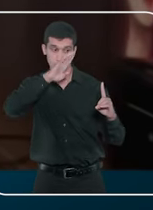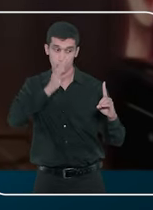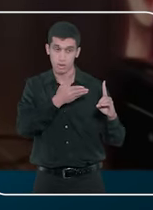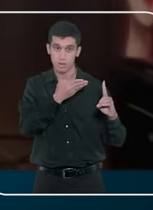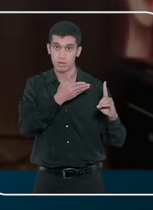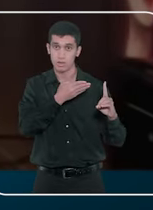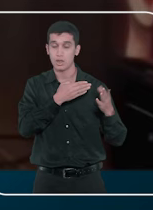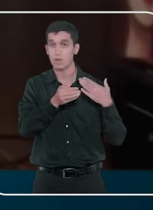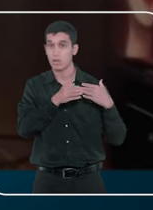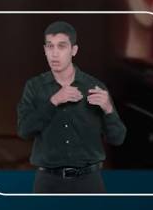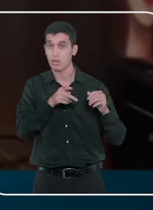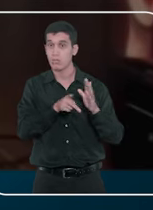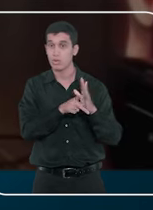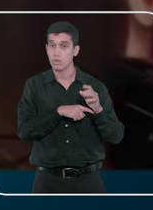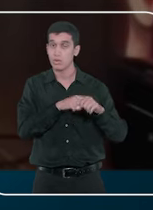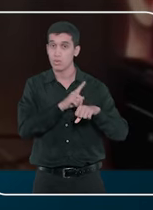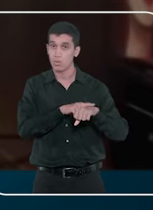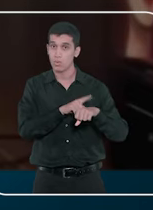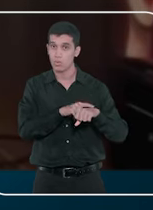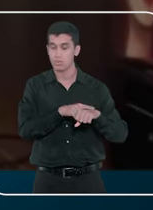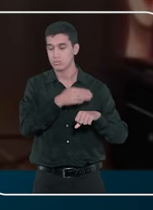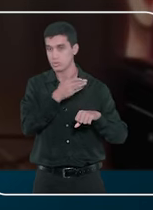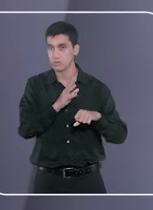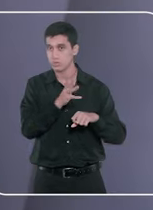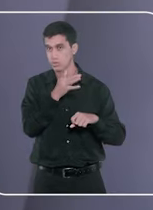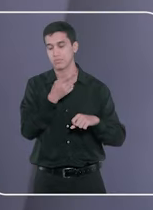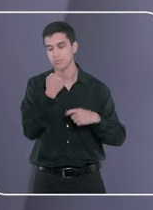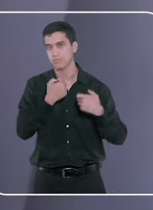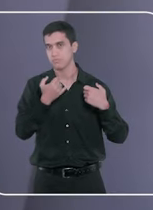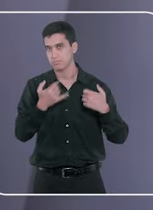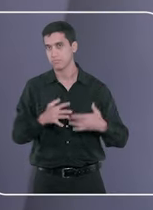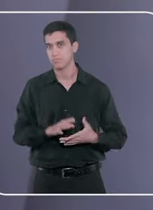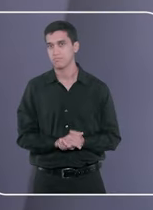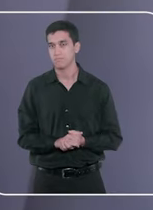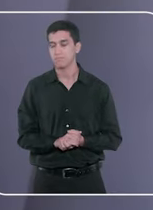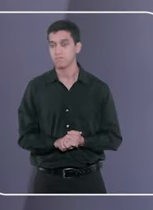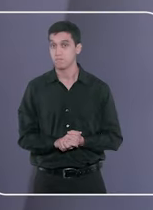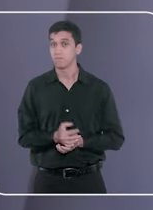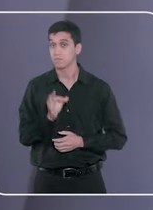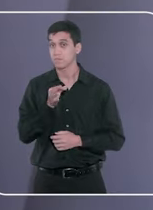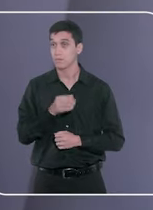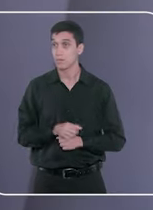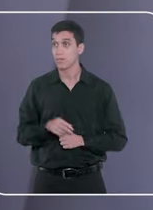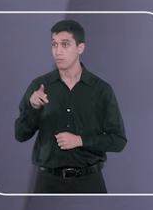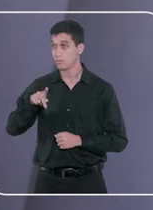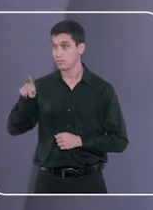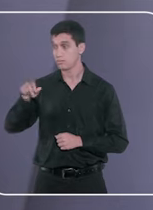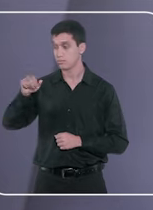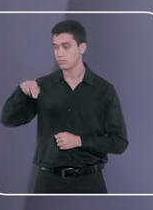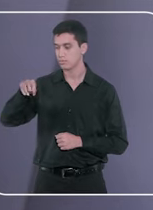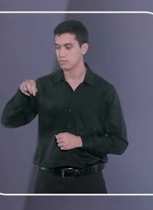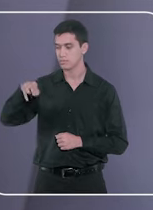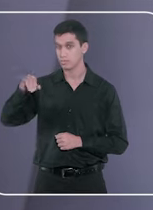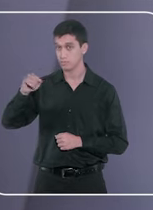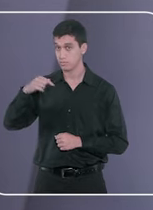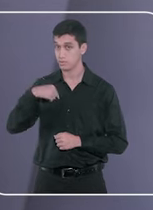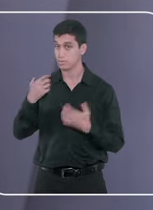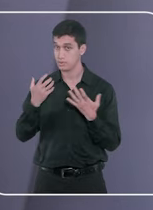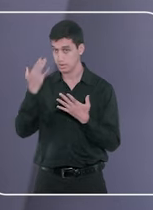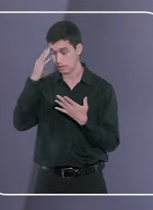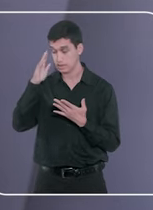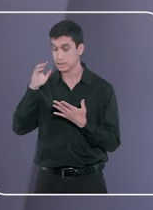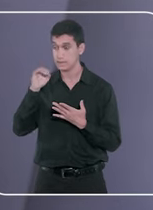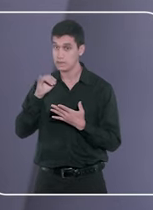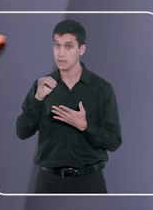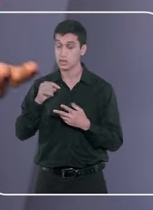do momento de percepção penal que vocês estejam falando. Professor Suxberger, mas eu queria entender direito, se em ambos os